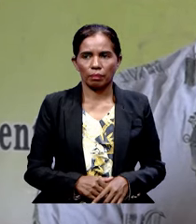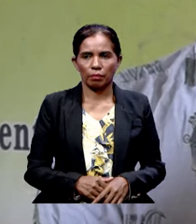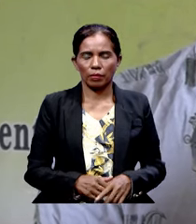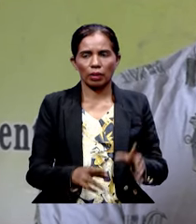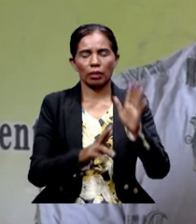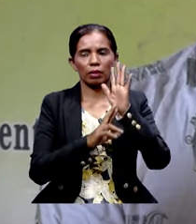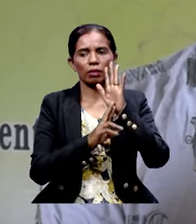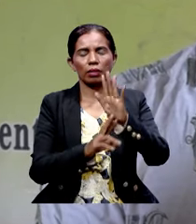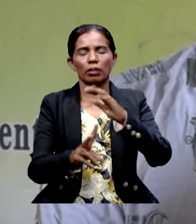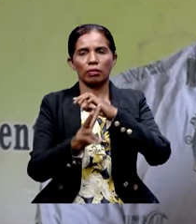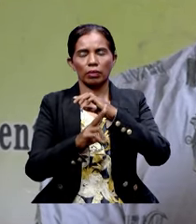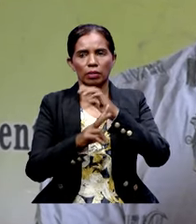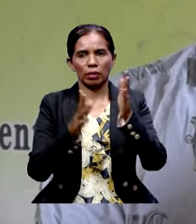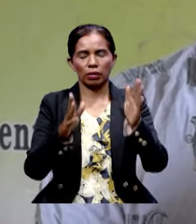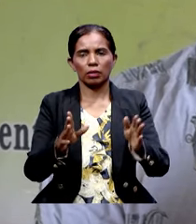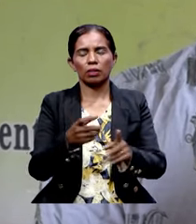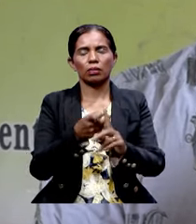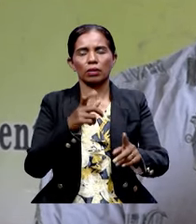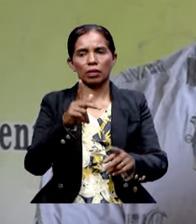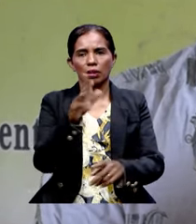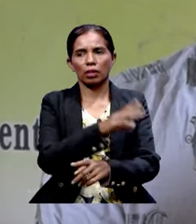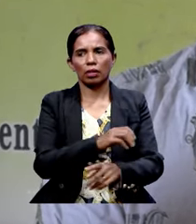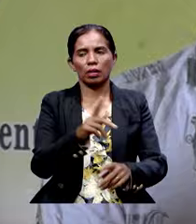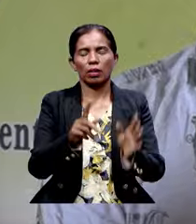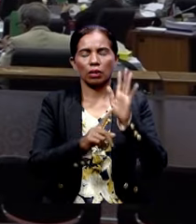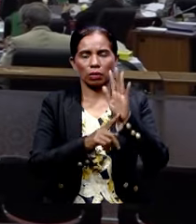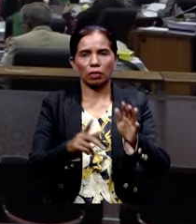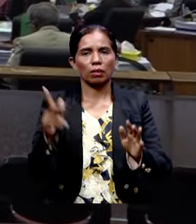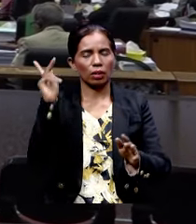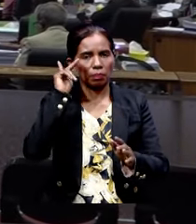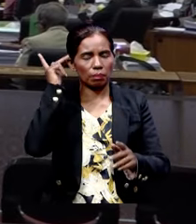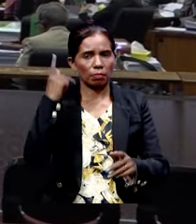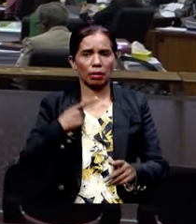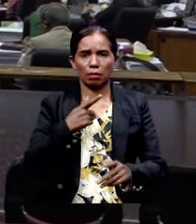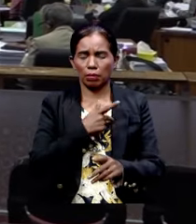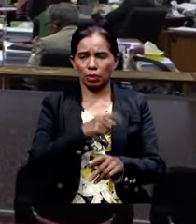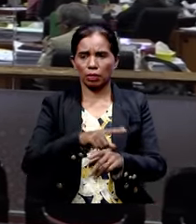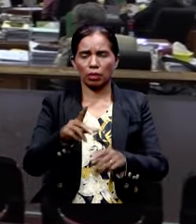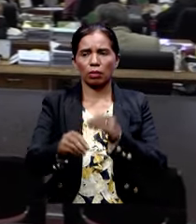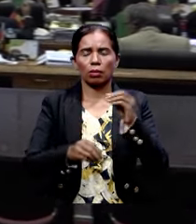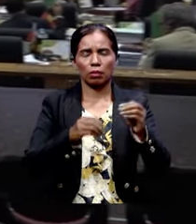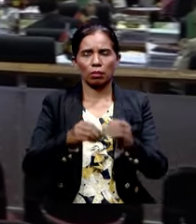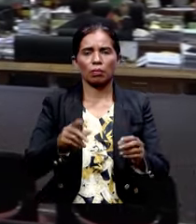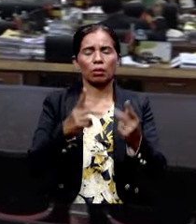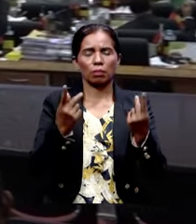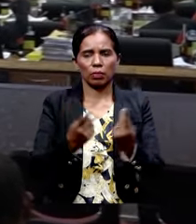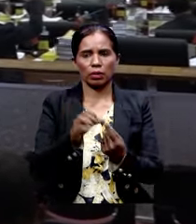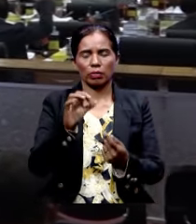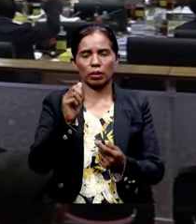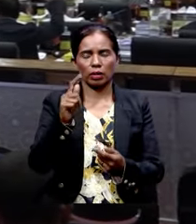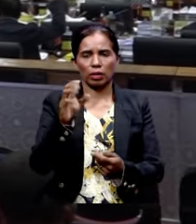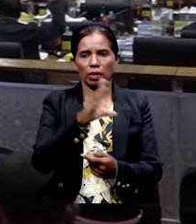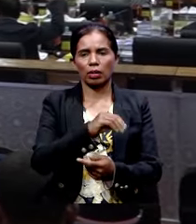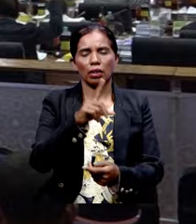Representante vítima Karaunai Husiraio atau queixa ba Parlamento Nacional segunda semana ne kono ba empresa Reviver Fraternal Unipessoal